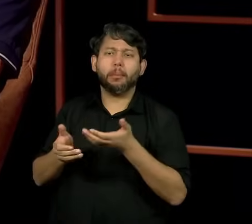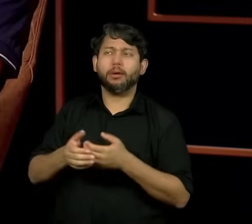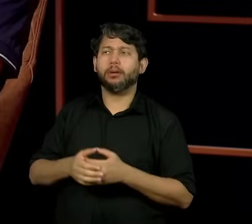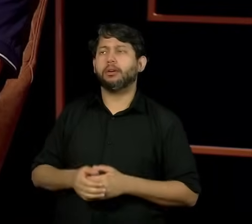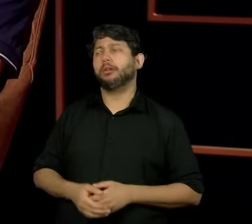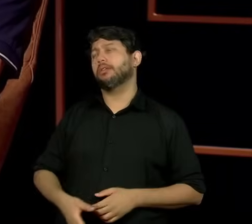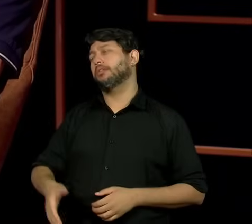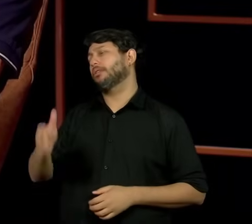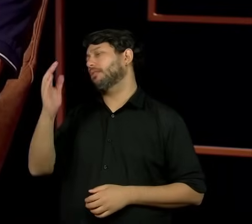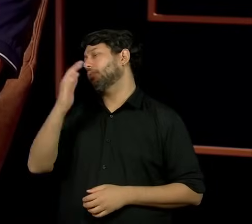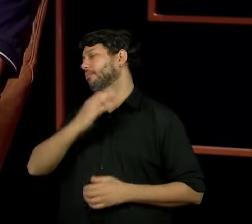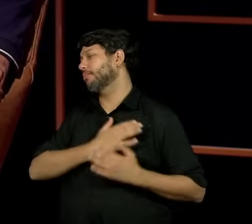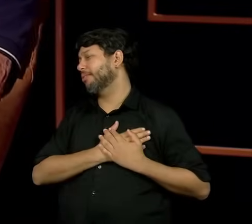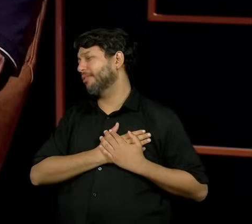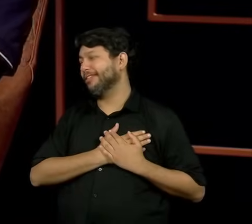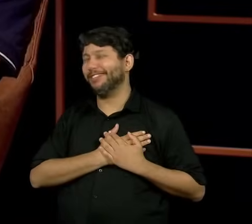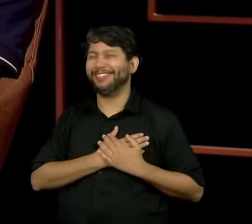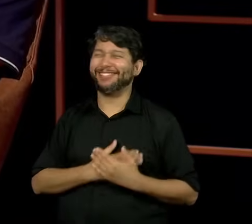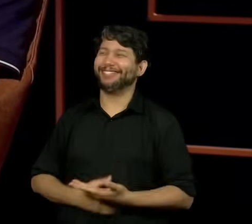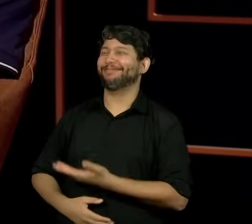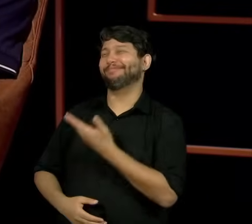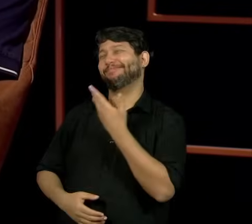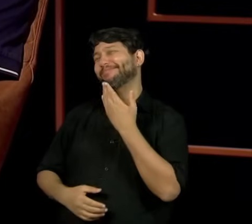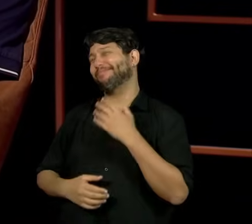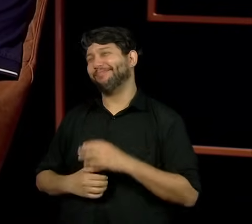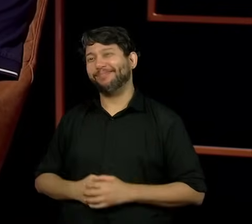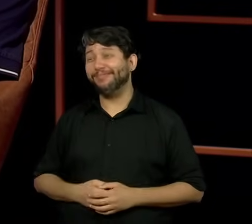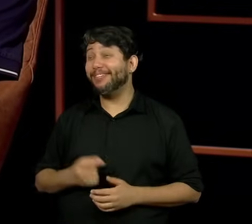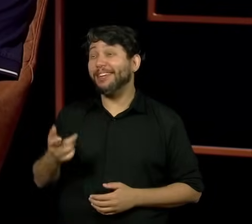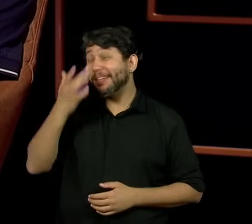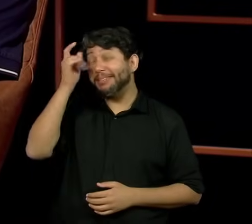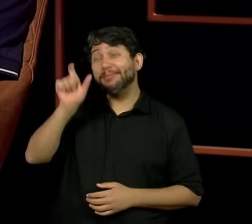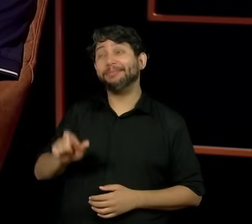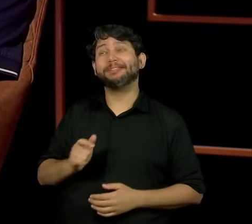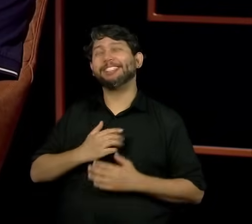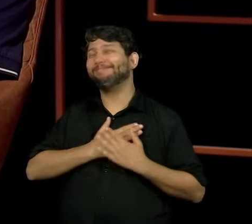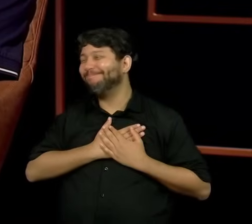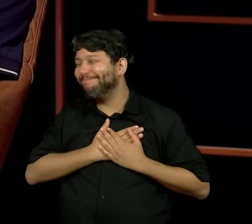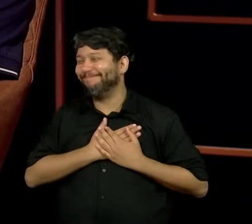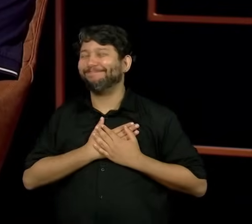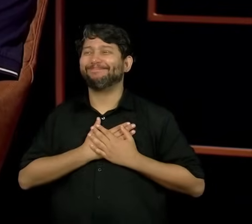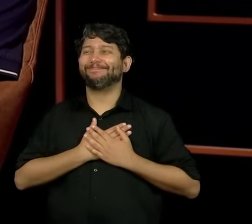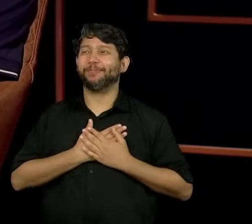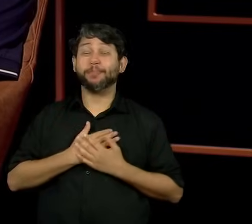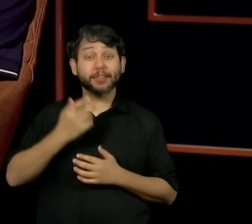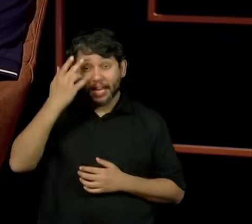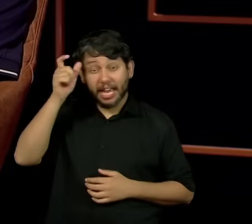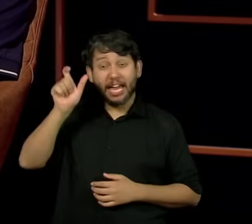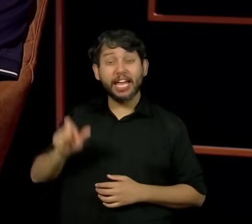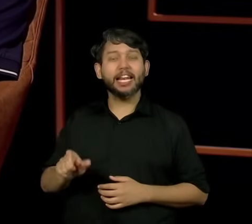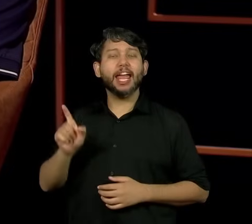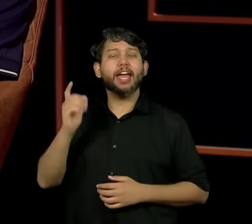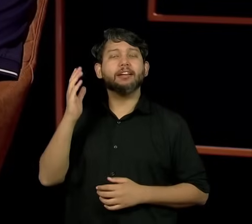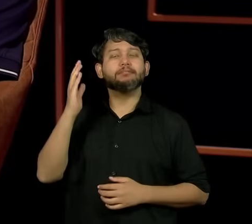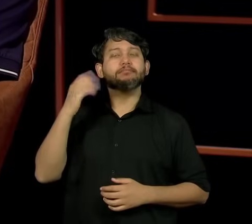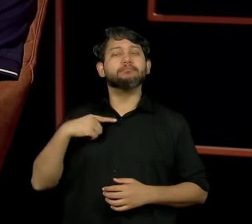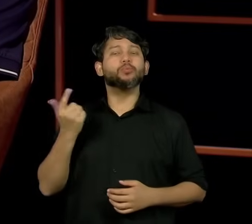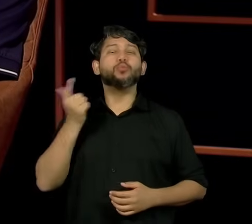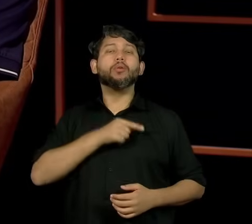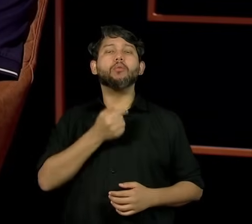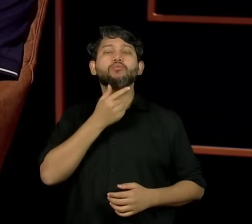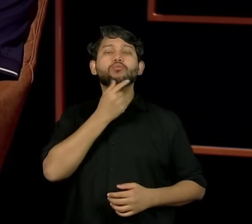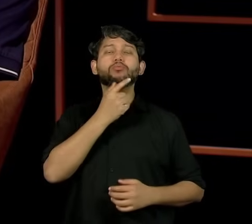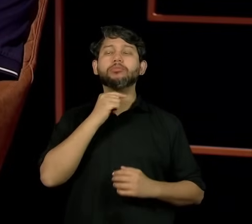Meu Deus, Vitor Wagner. De fato, ele era o grande galã de Chica da Silva.